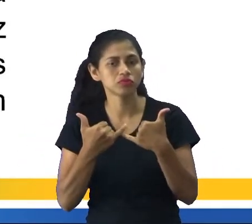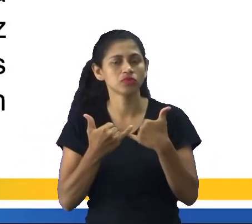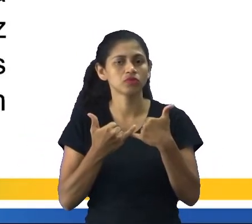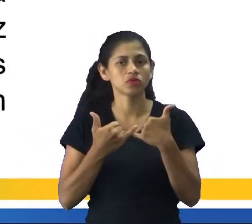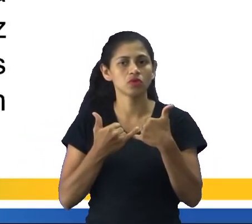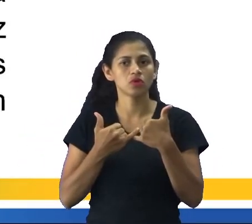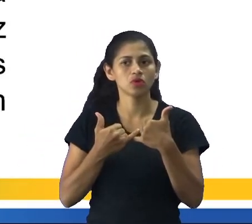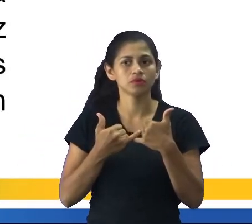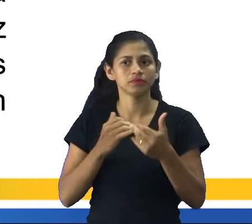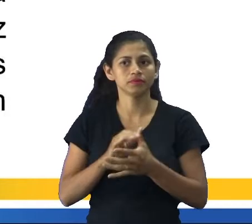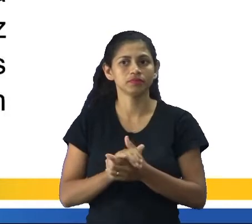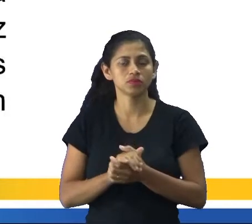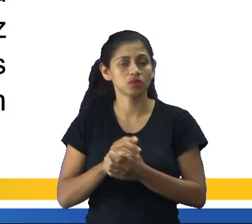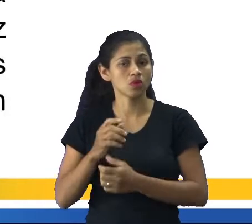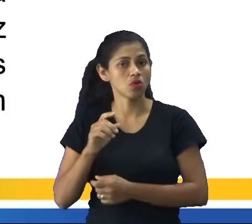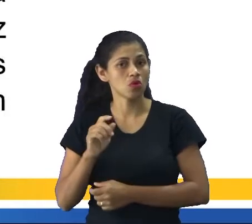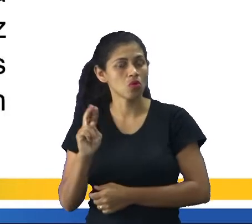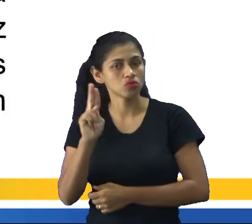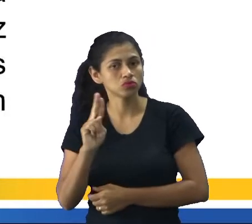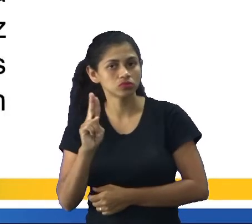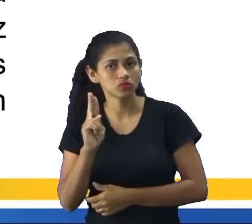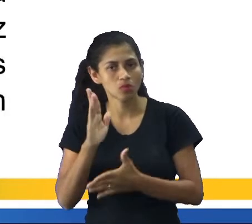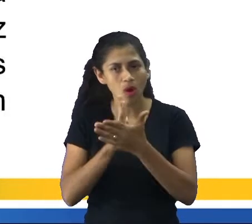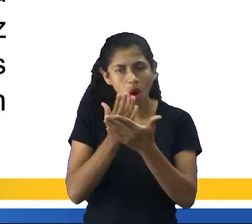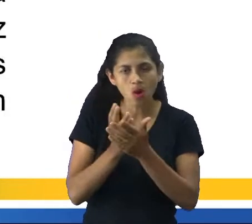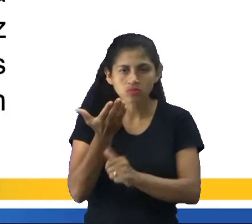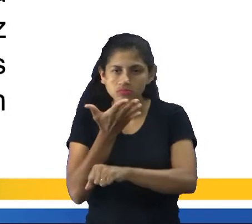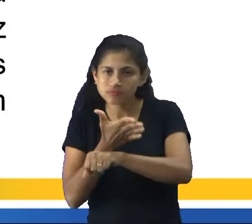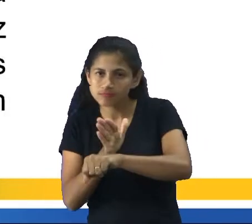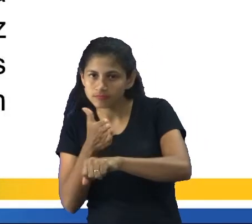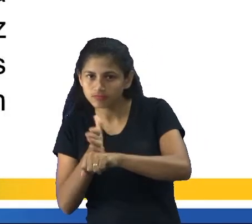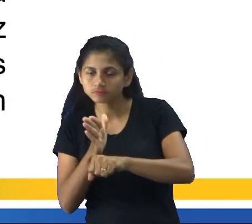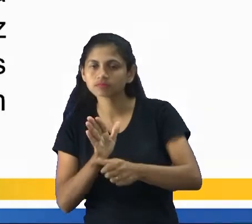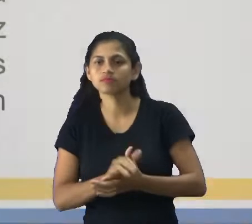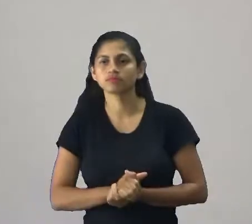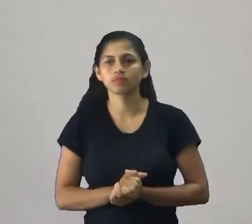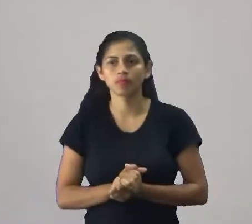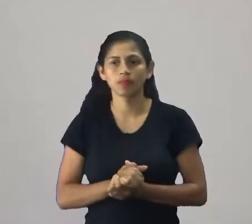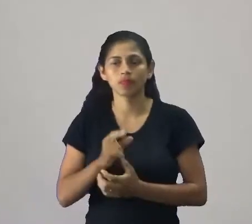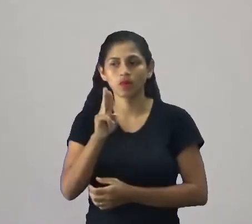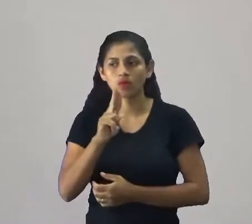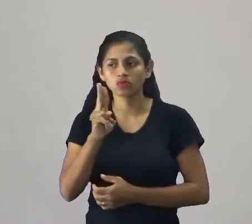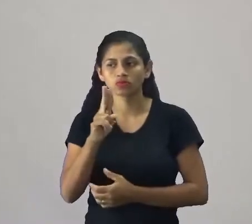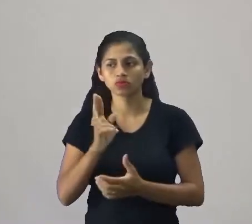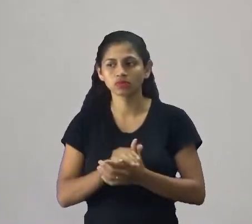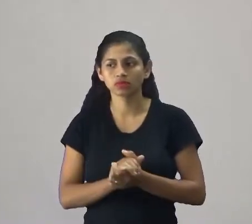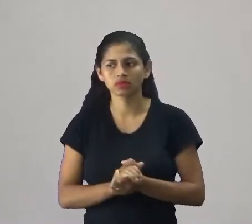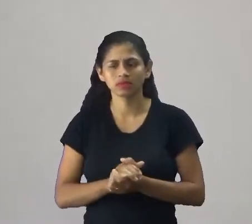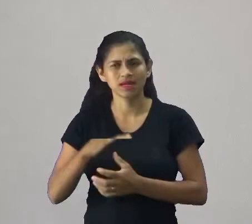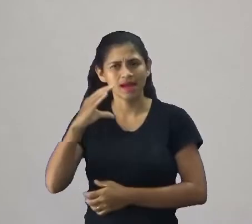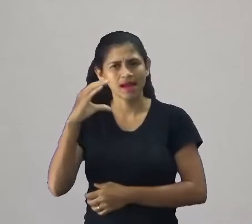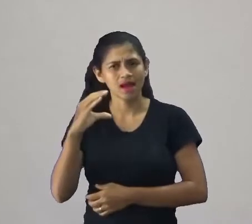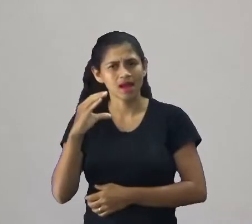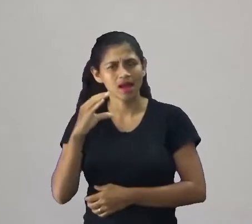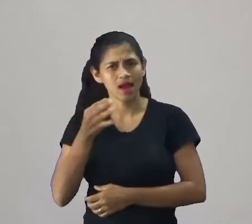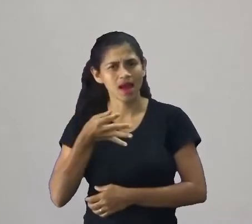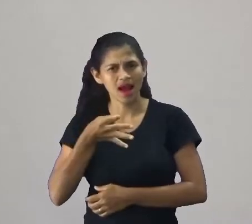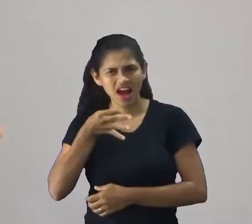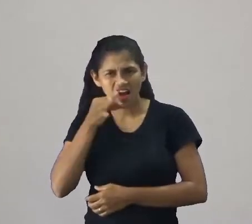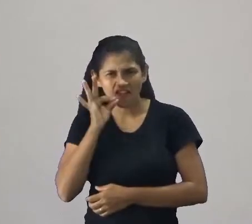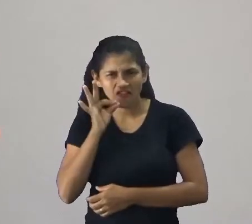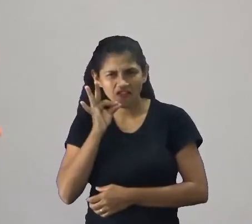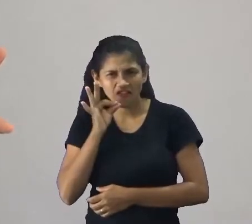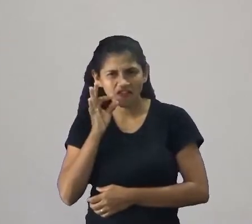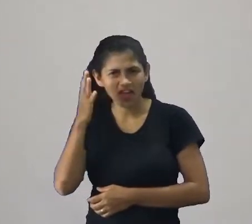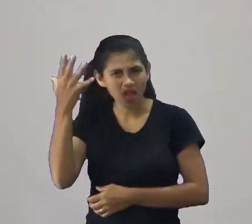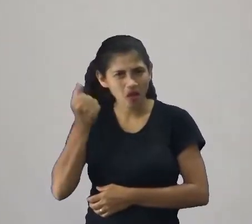Para isso, usamos algumas estratégias, por exemplo, o uso de café com leite ou compensação. Café com leite, professor, a gente